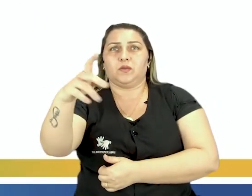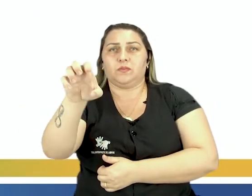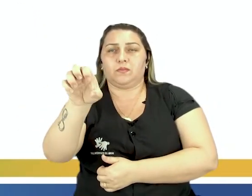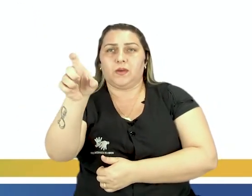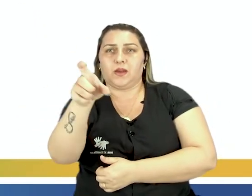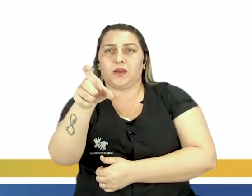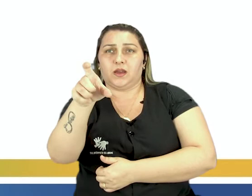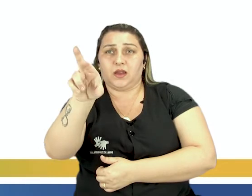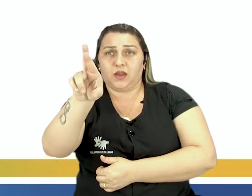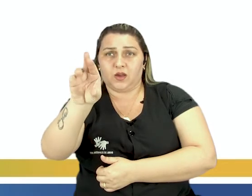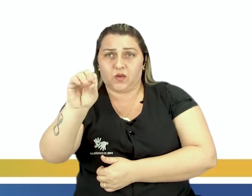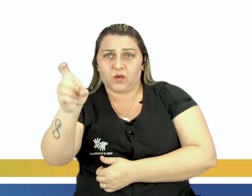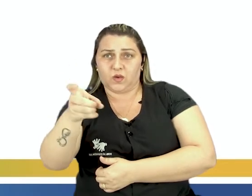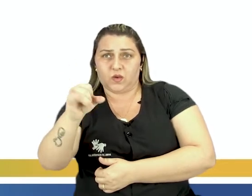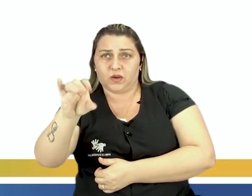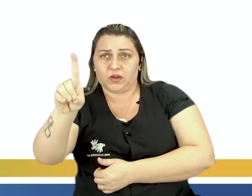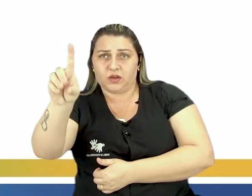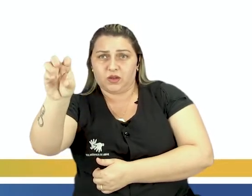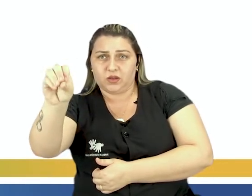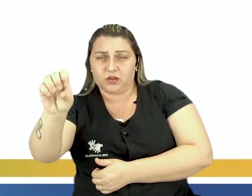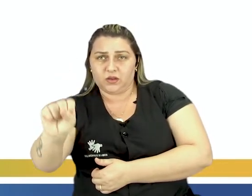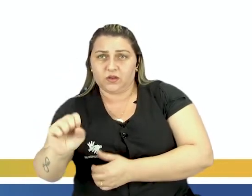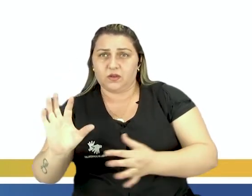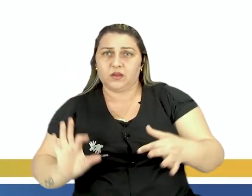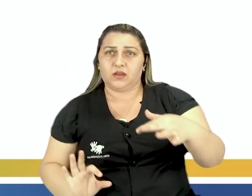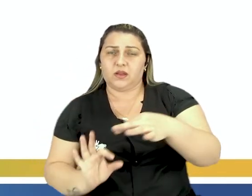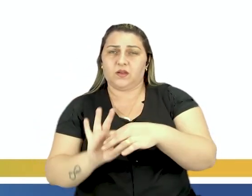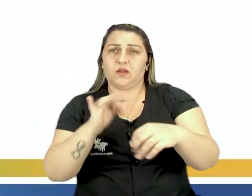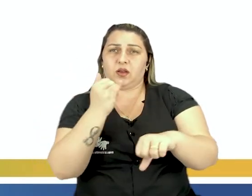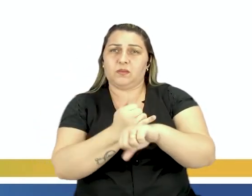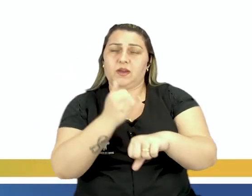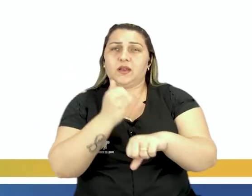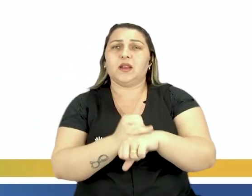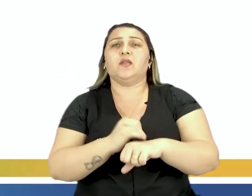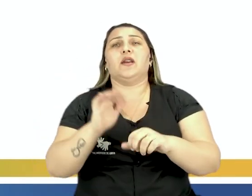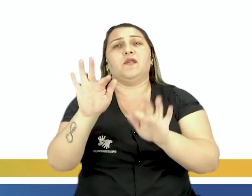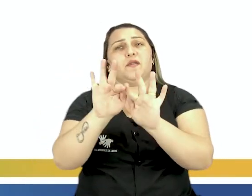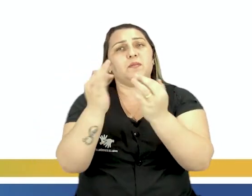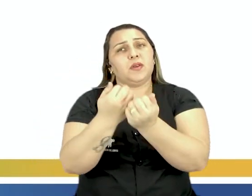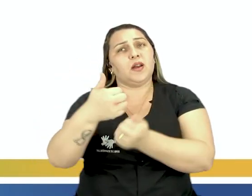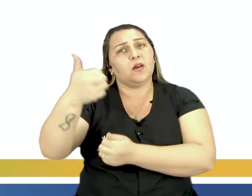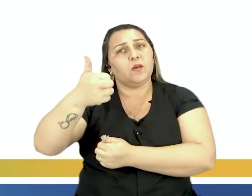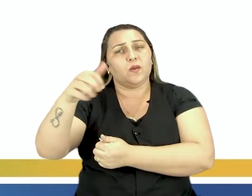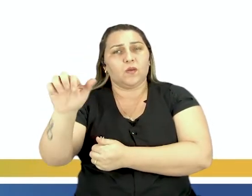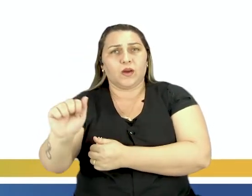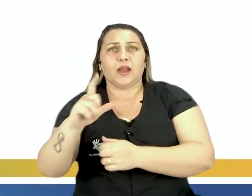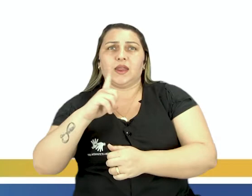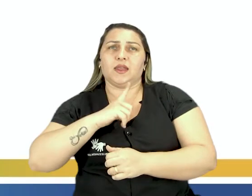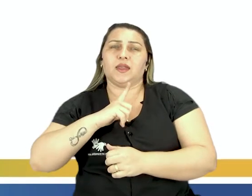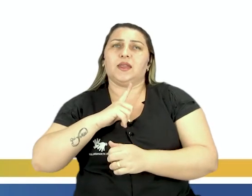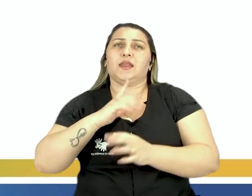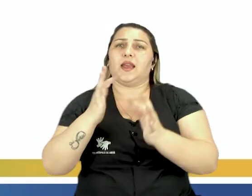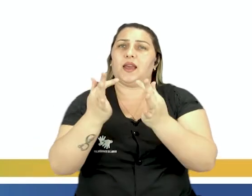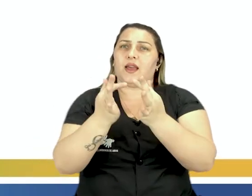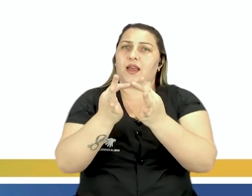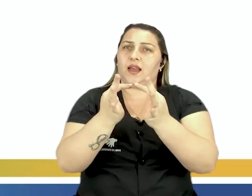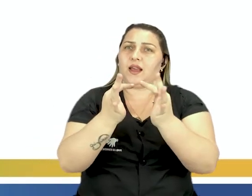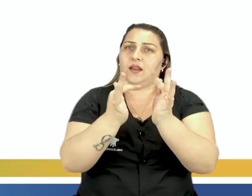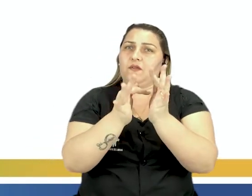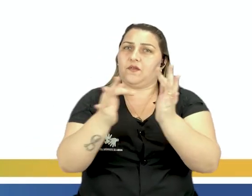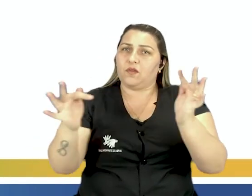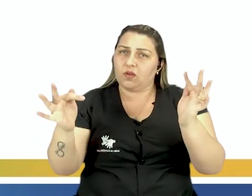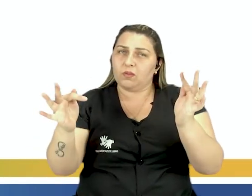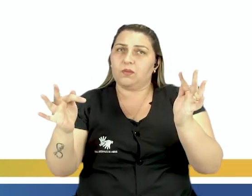que você tiver um superóxido ligado a um metal alcalino da família 1A, você vai ter essa fórmula